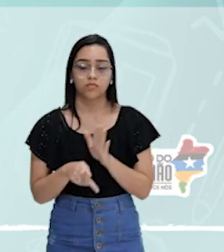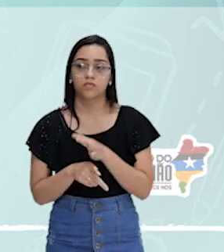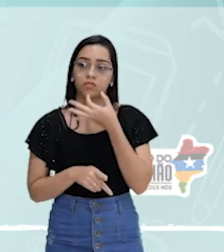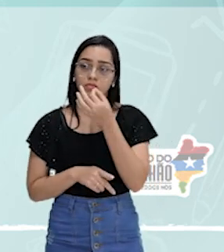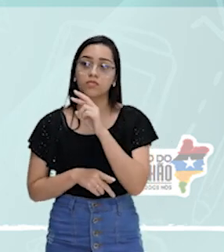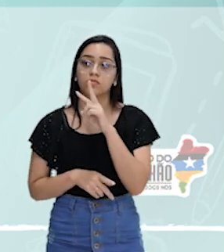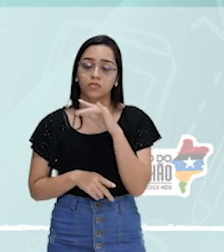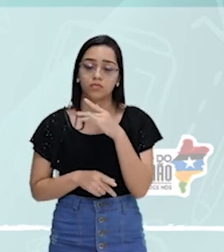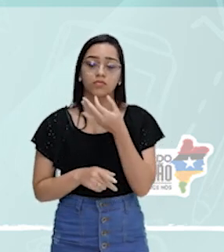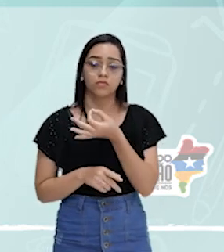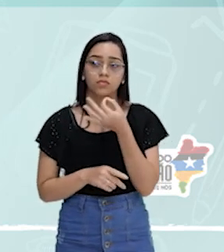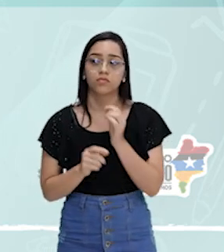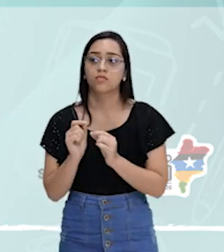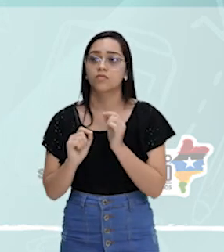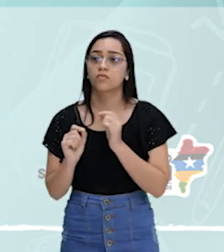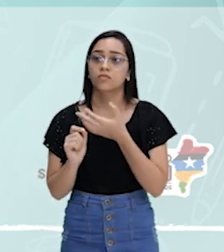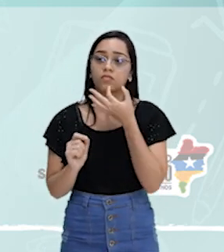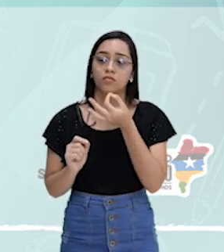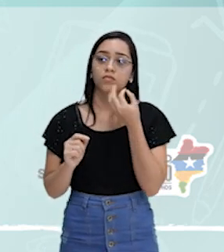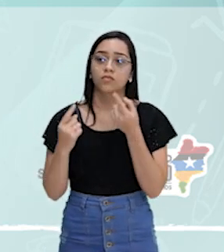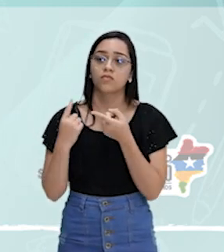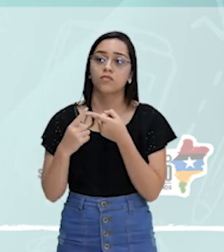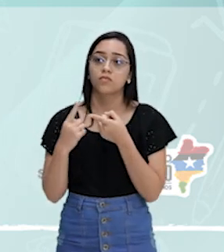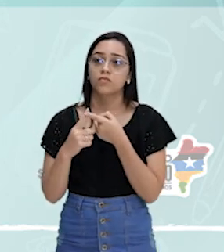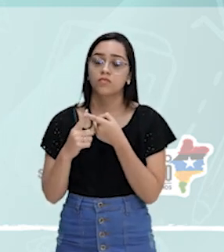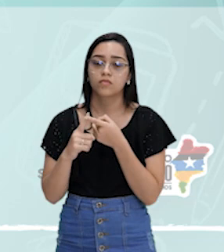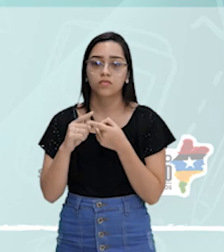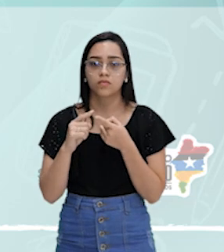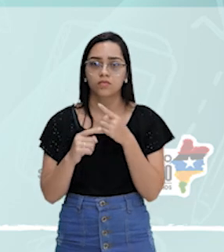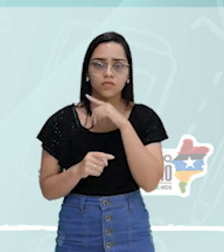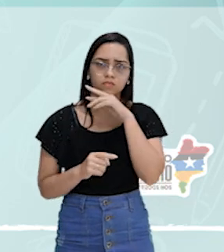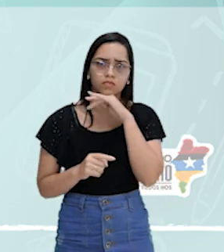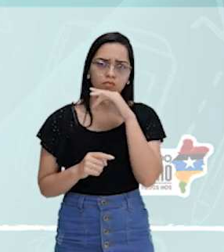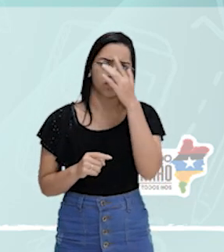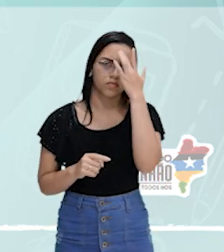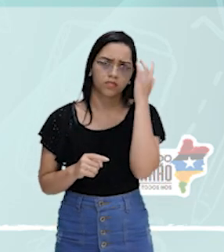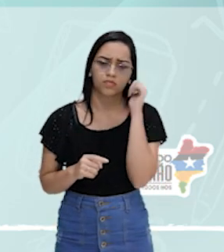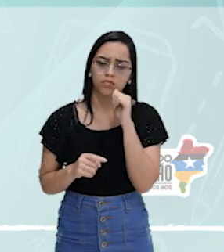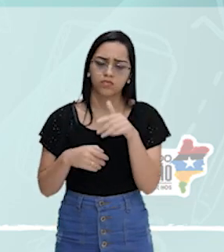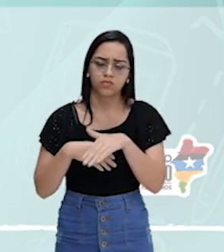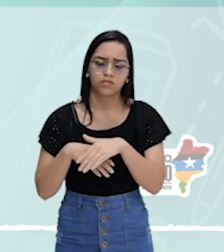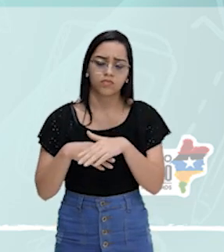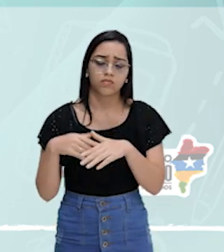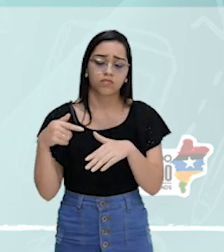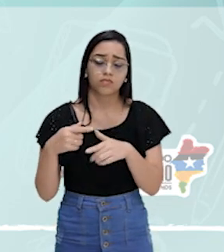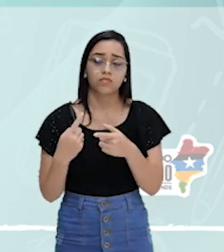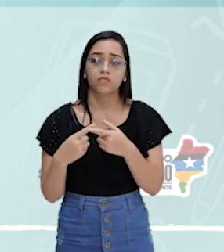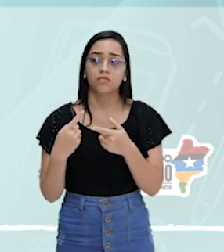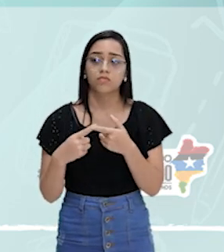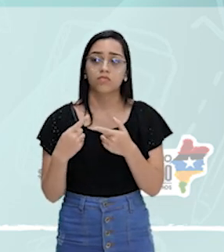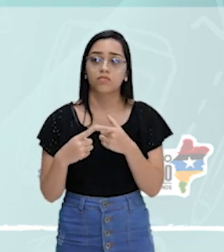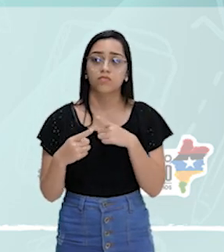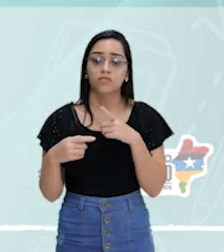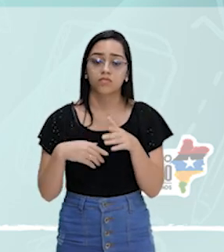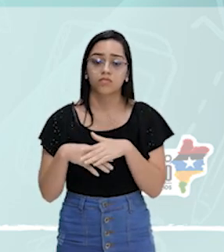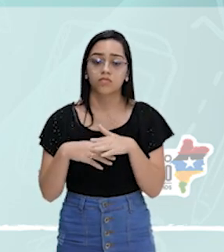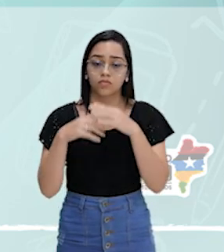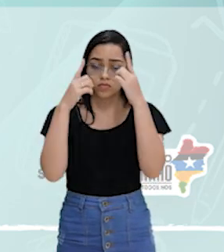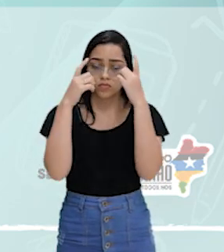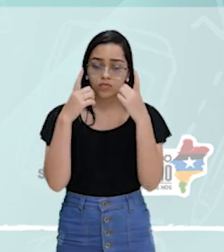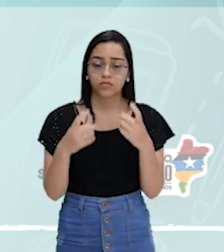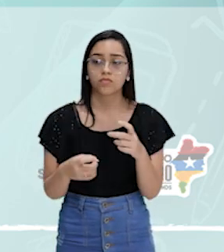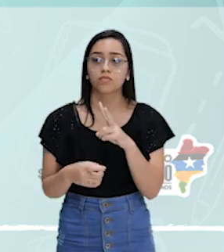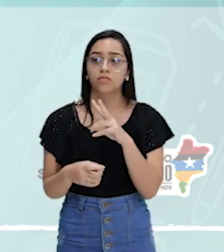mas a gente vai falar de argumento, ele está argumentando que é um absurdo a mulher jogar futebol, porque é um esporte violento e